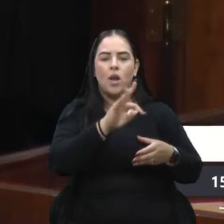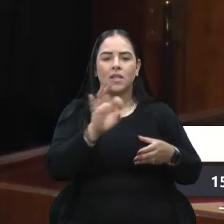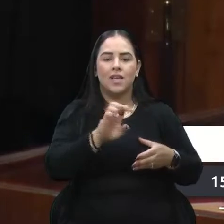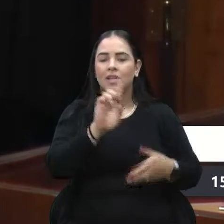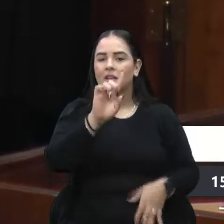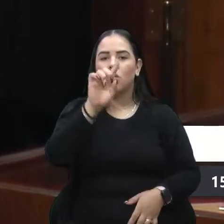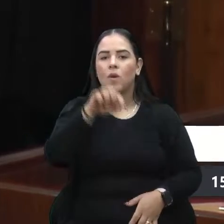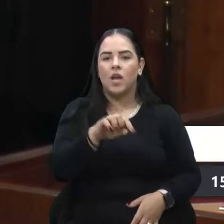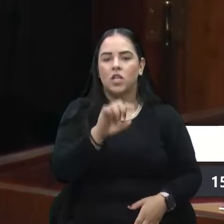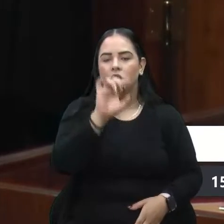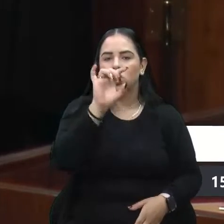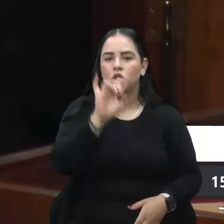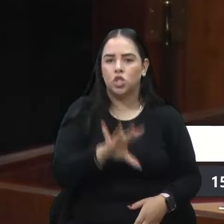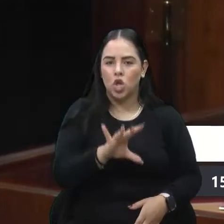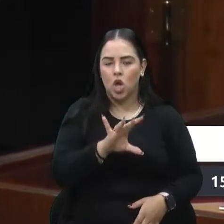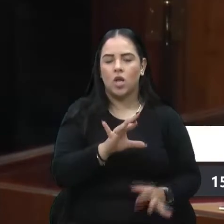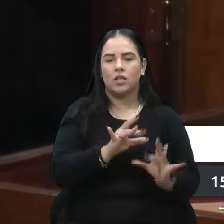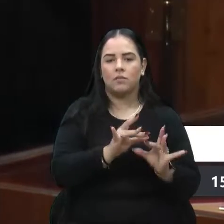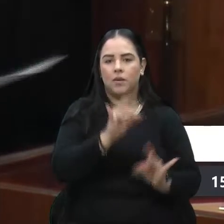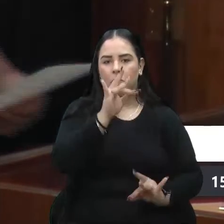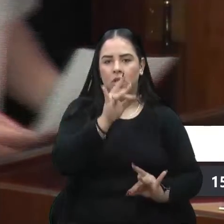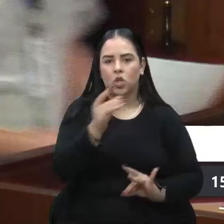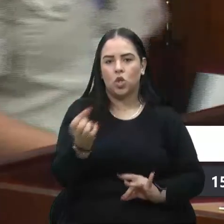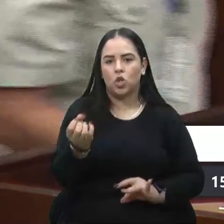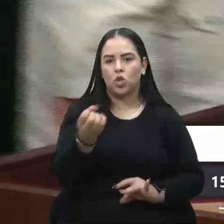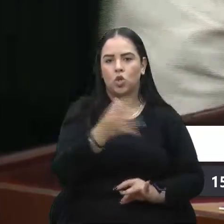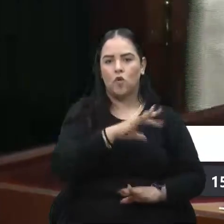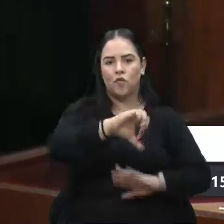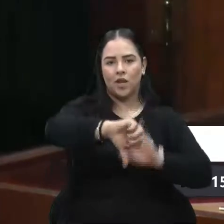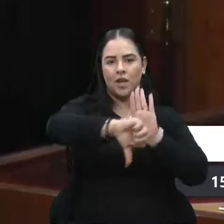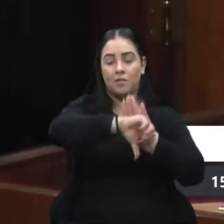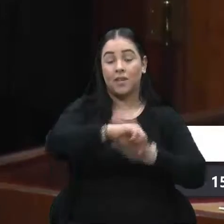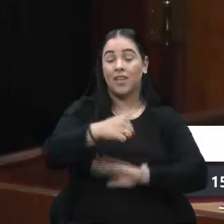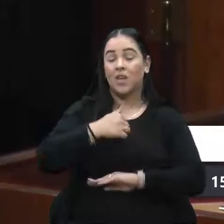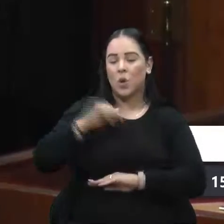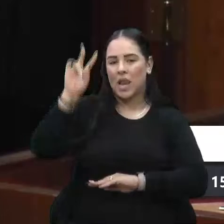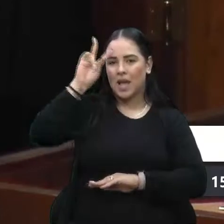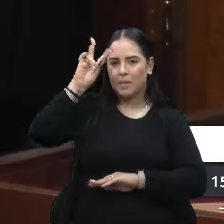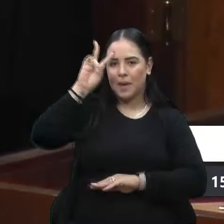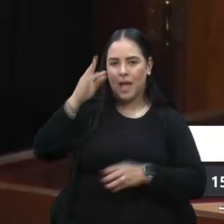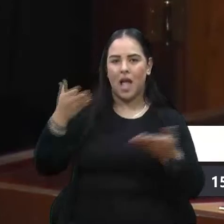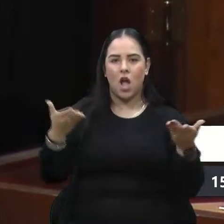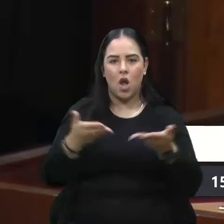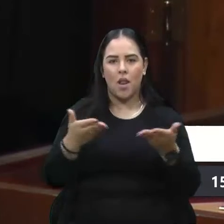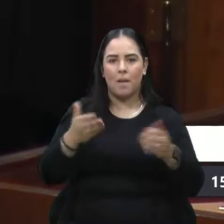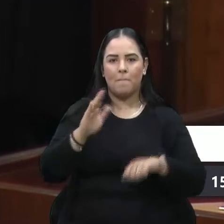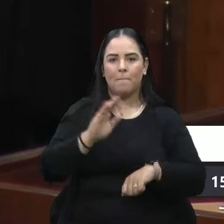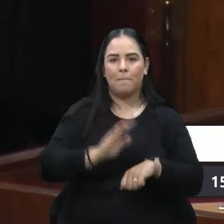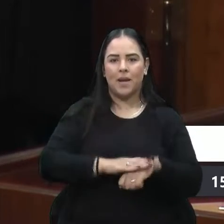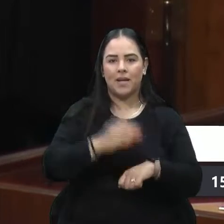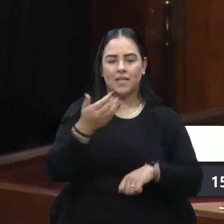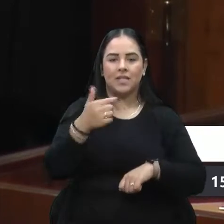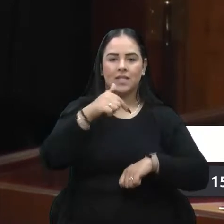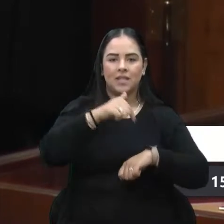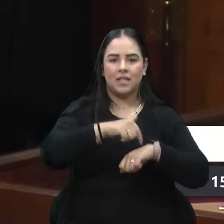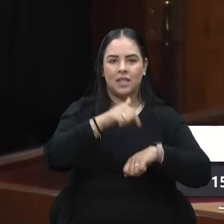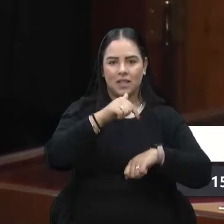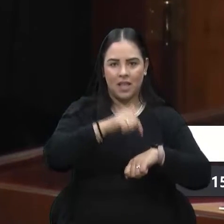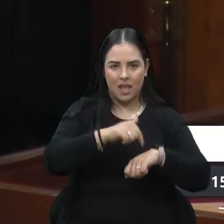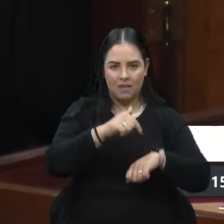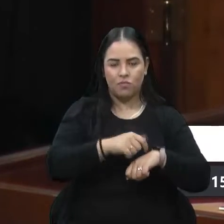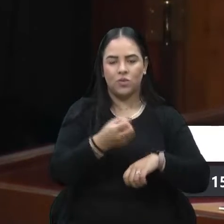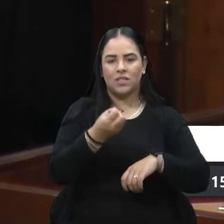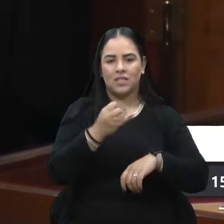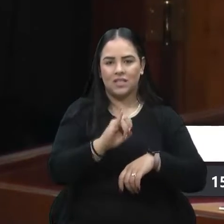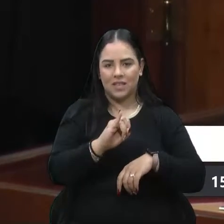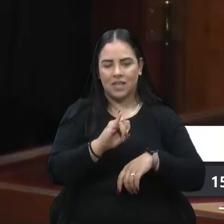também tipifica os novos crimes. E agora é bom lembrar, aumenta as penas de posse e de porte